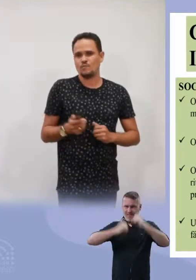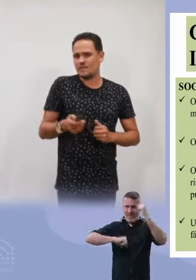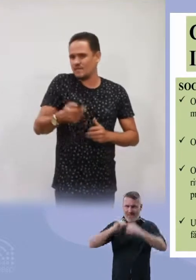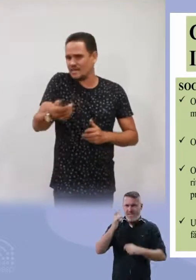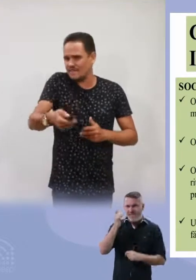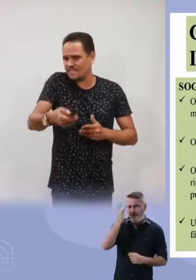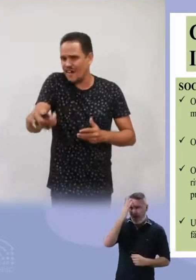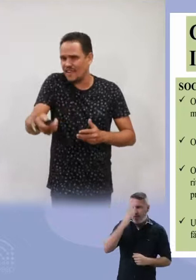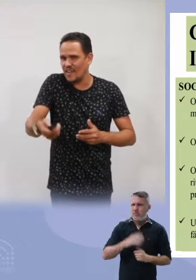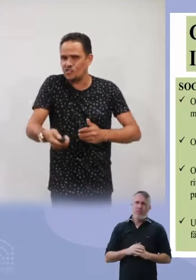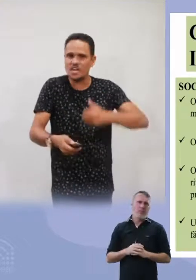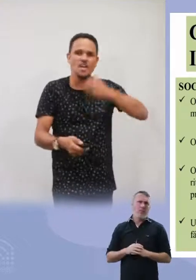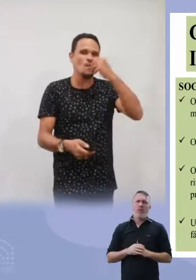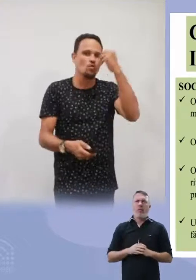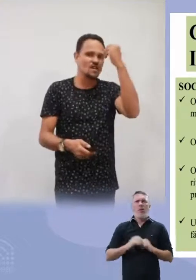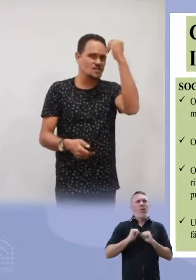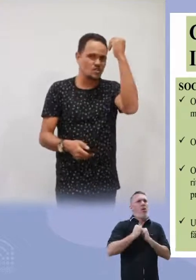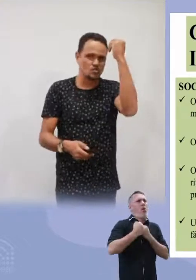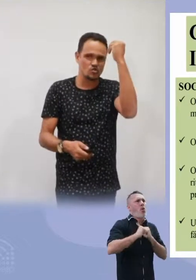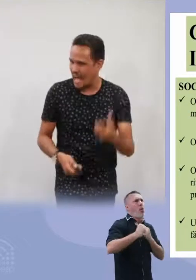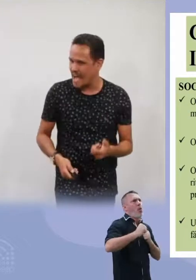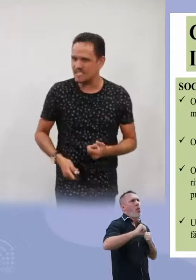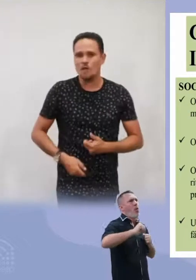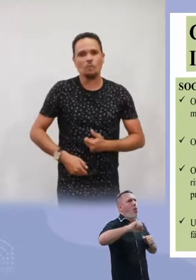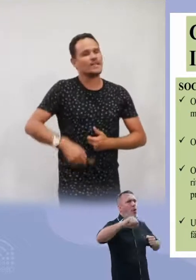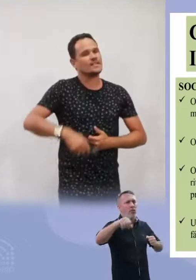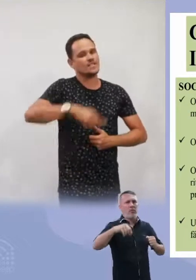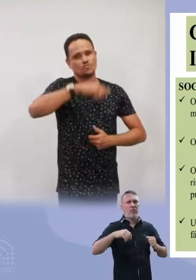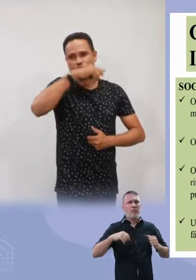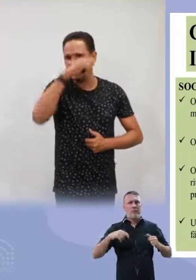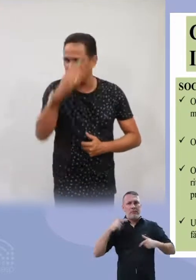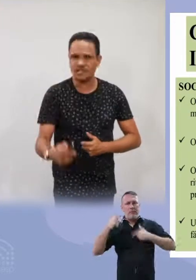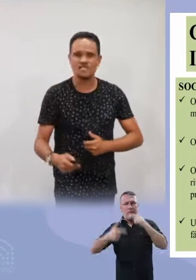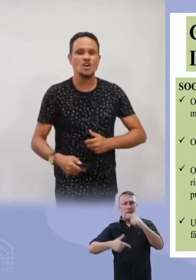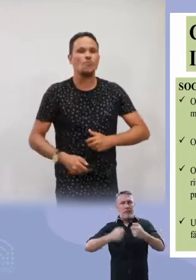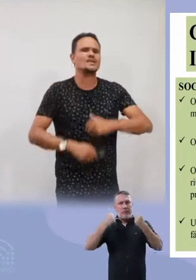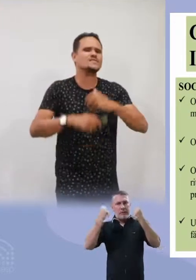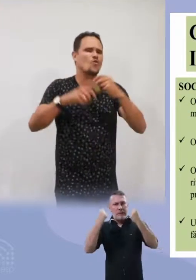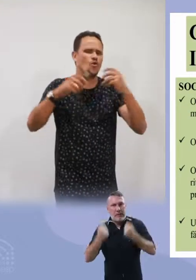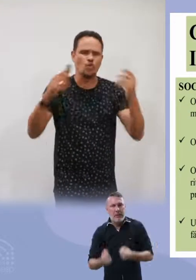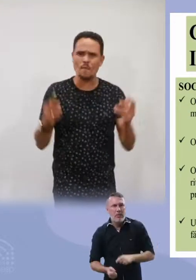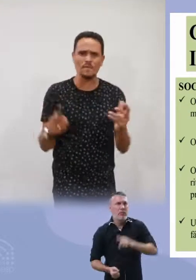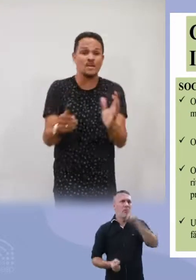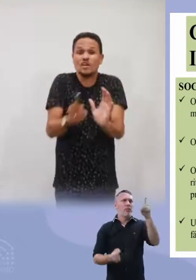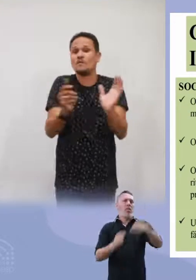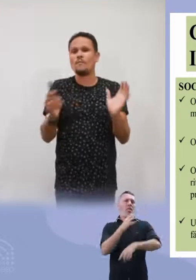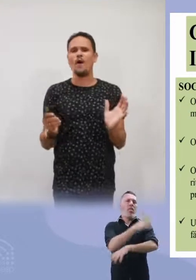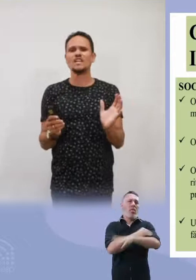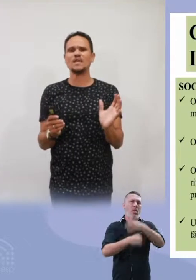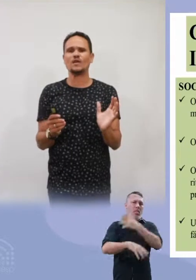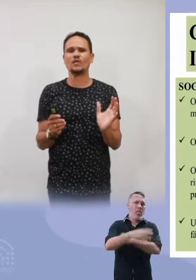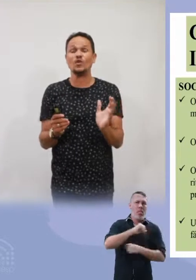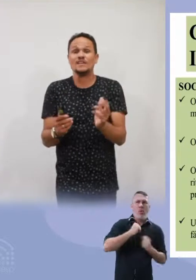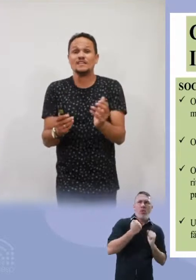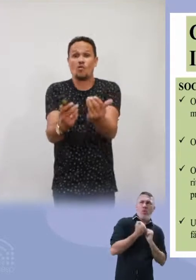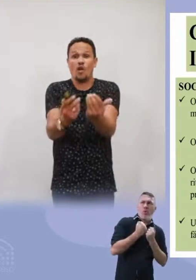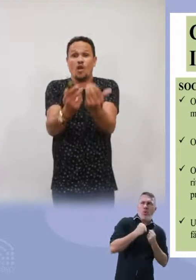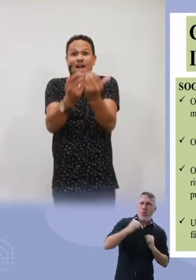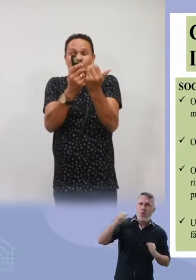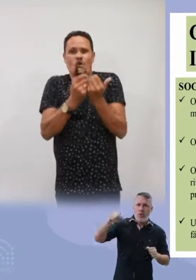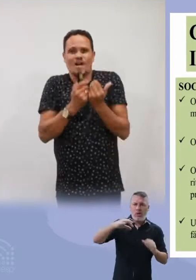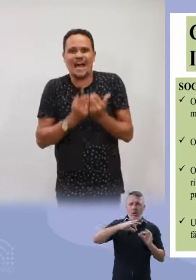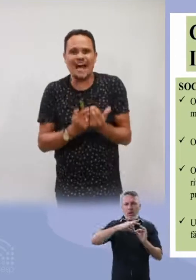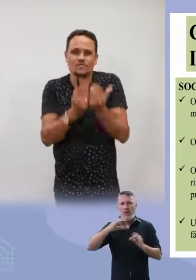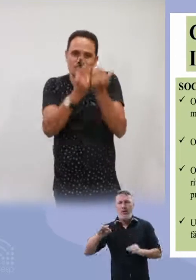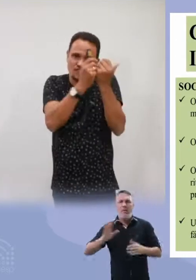Nós podemos aqui estar falando de mudanças sociais, mudanças políticas, mudanças econômicas, não me importa, meu aluno. Se coloca